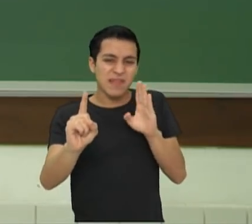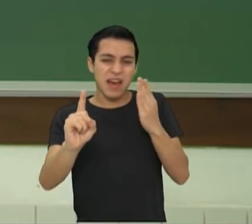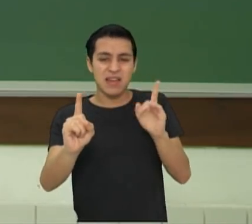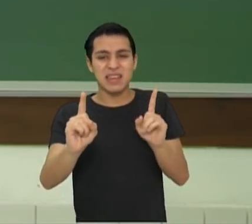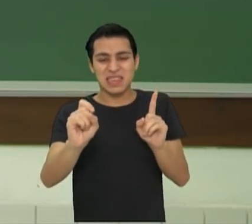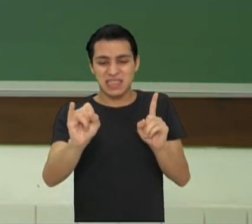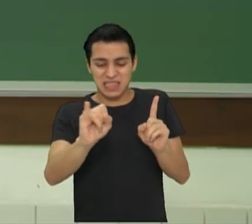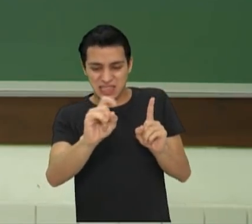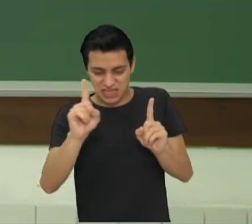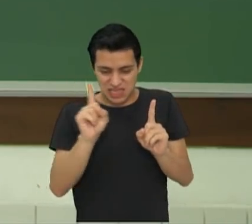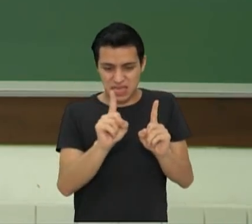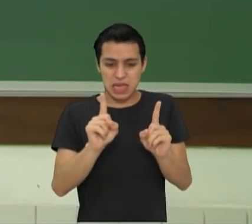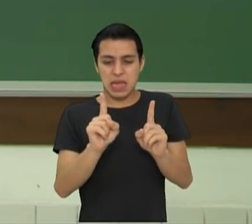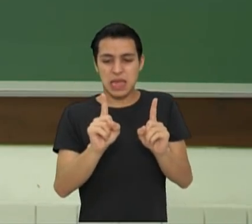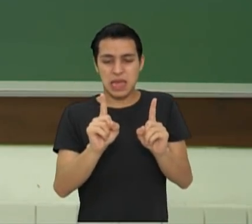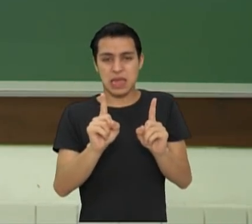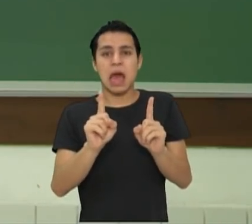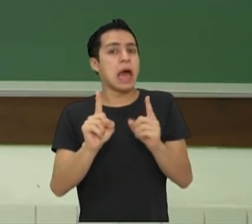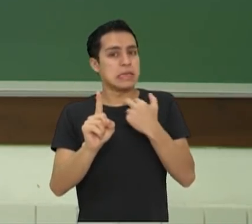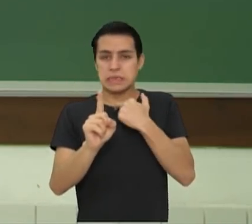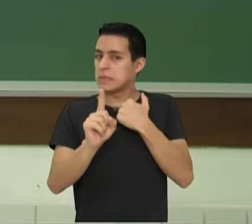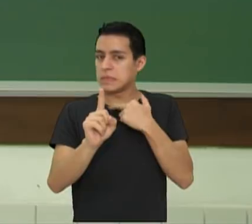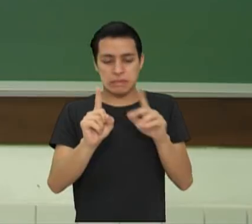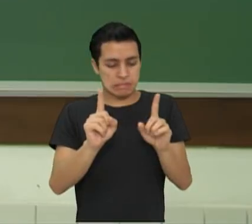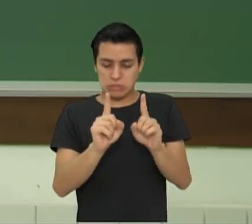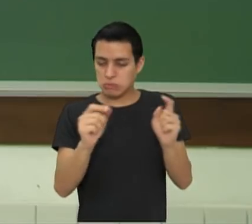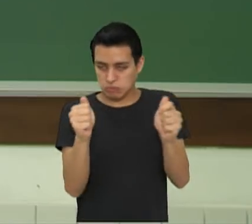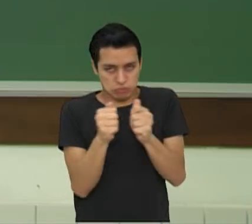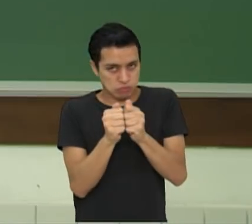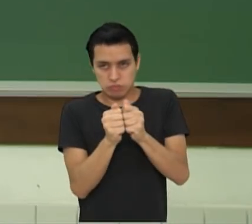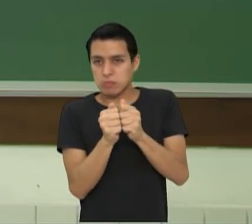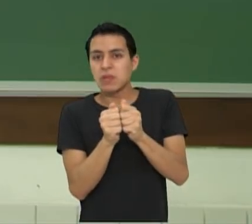mexe e vai ficar junto com o rei adversário, não pode. Então,